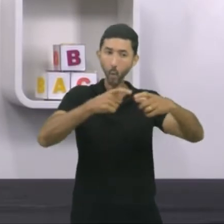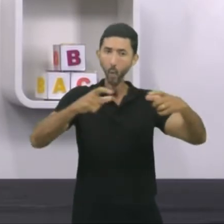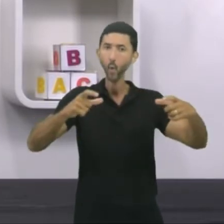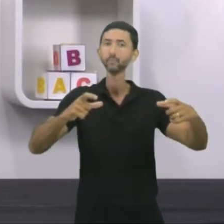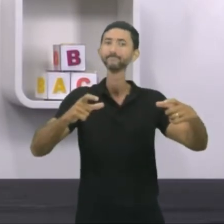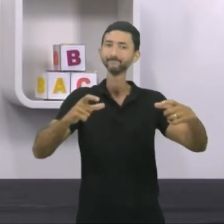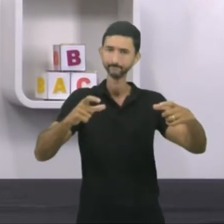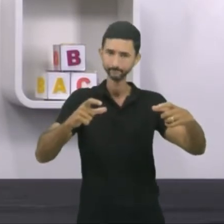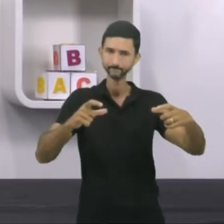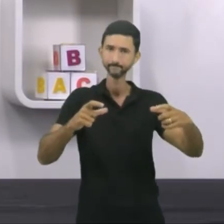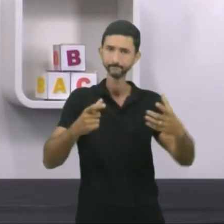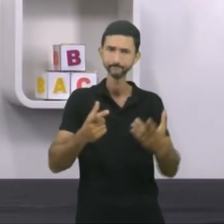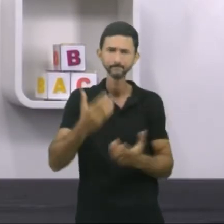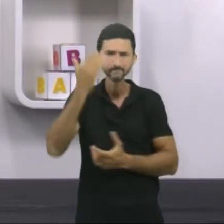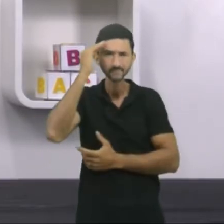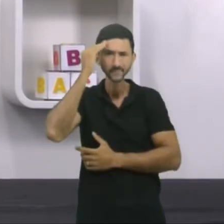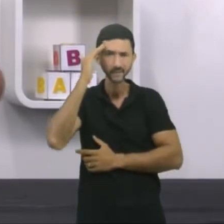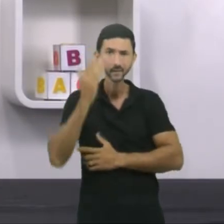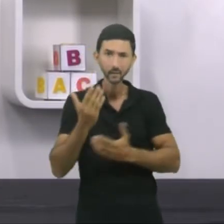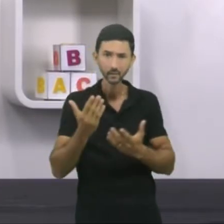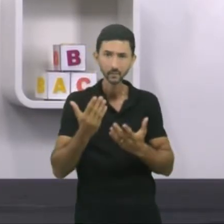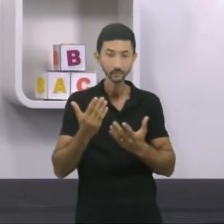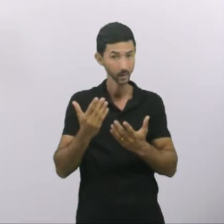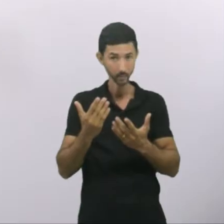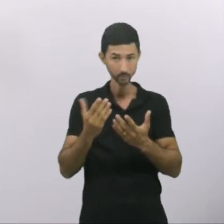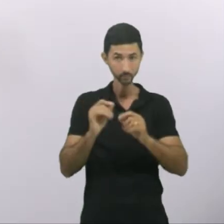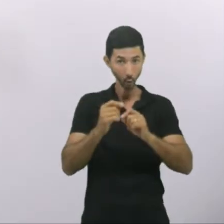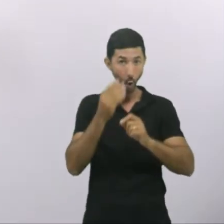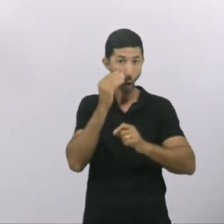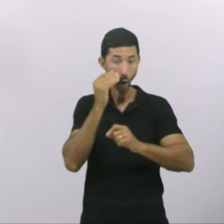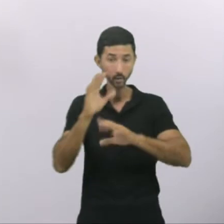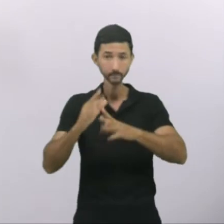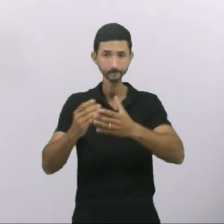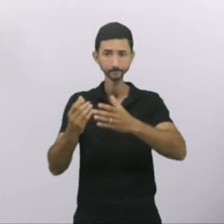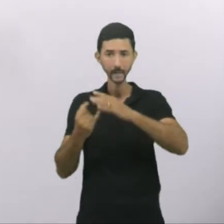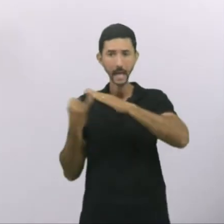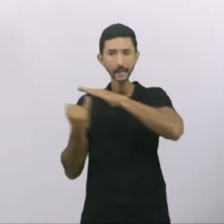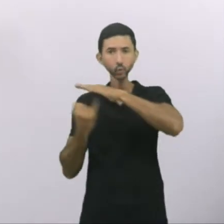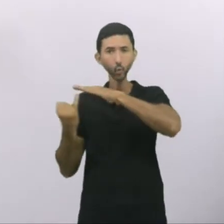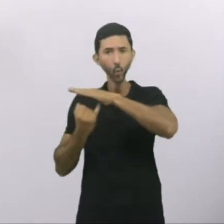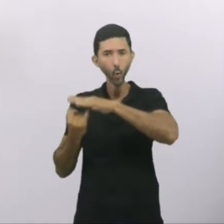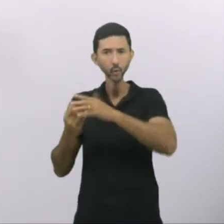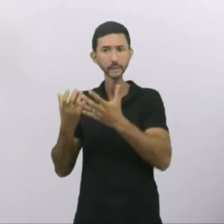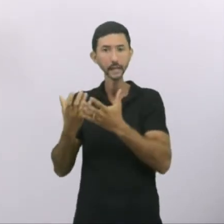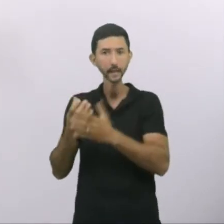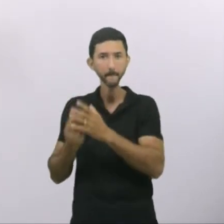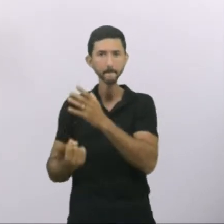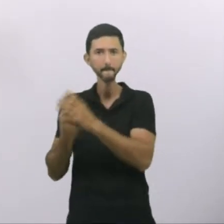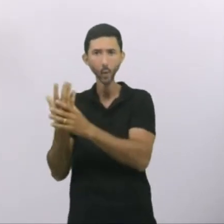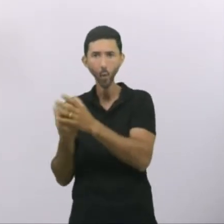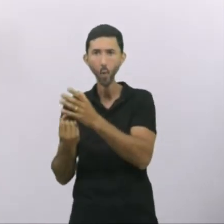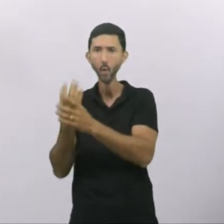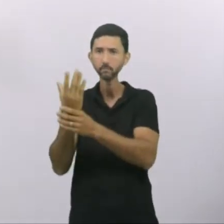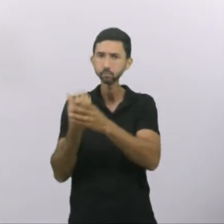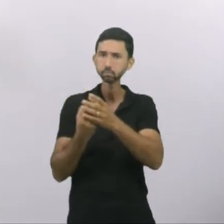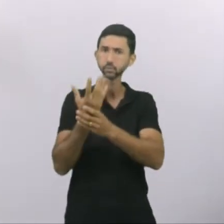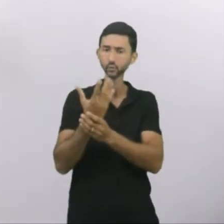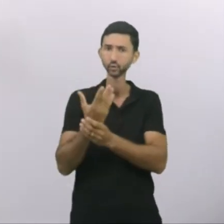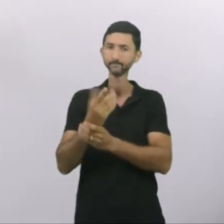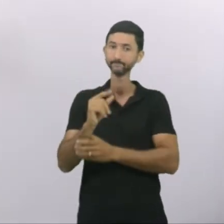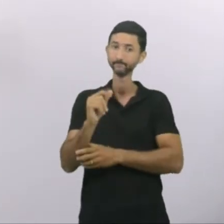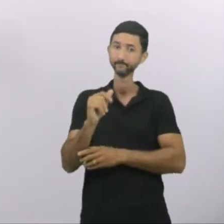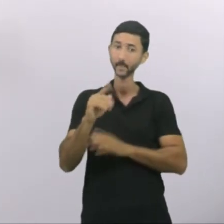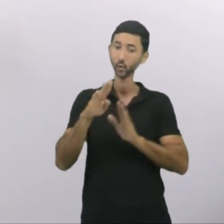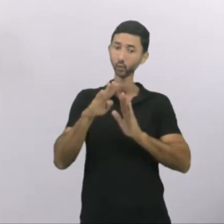locacionais. Não entendi. Uma indústria, ela busca produzir com menos